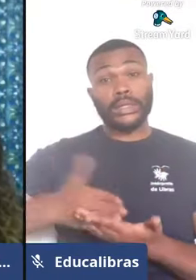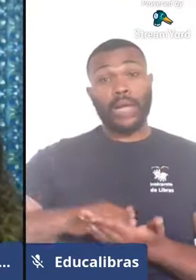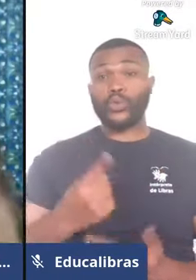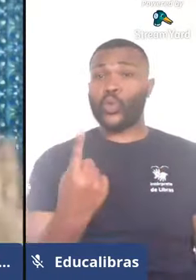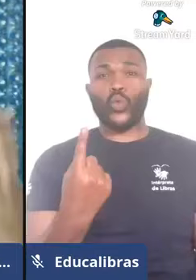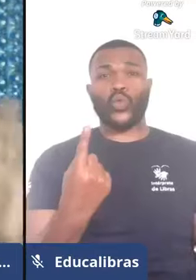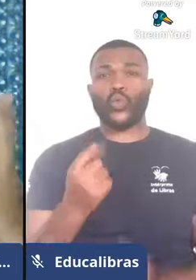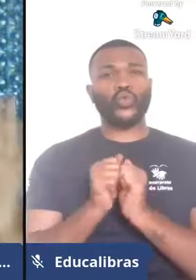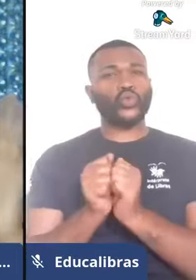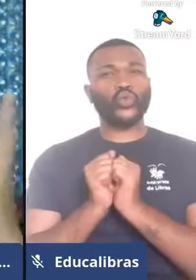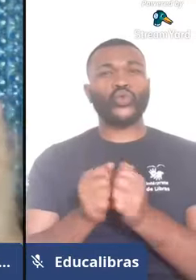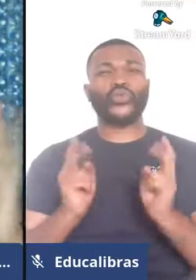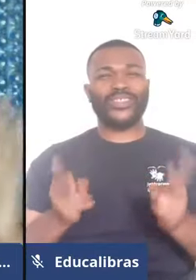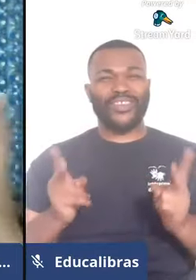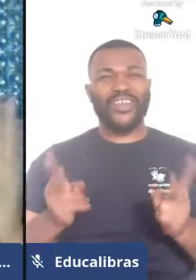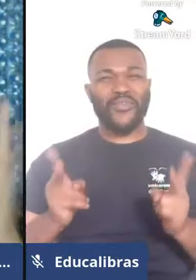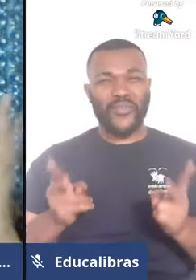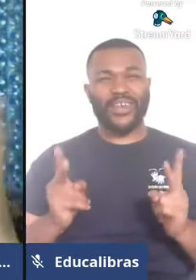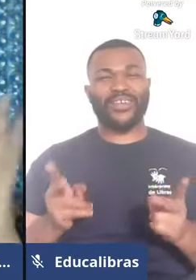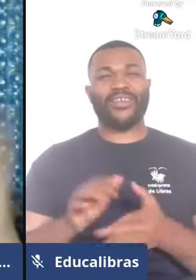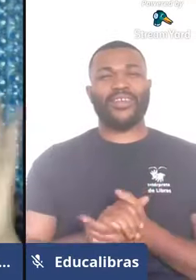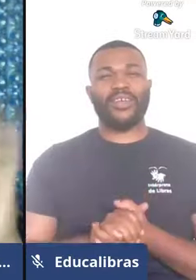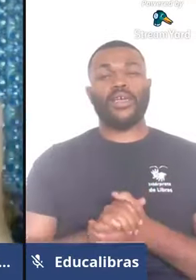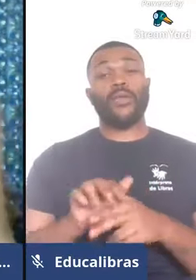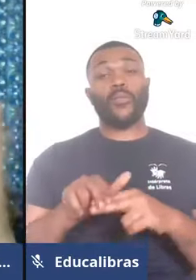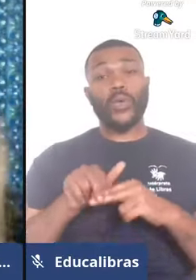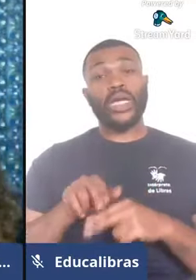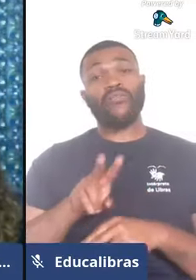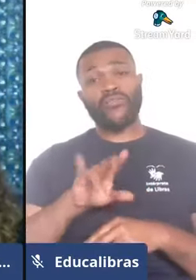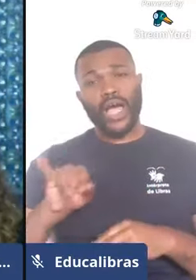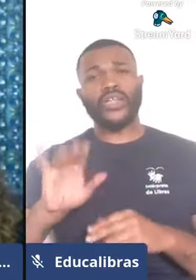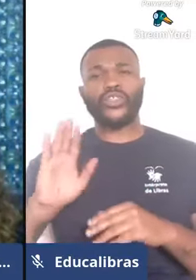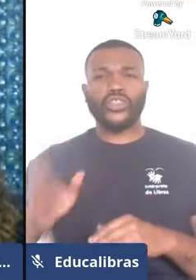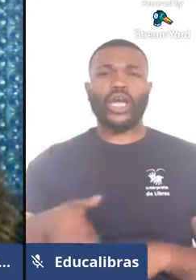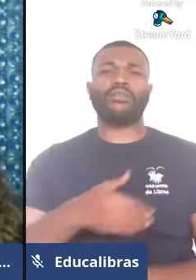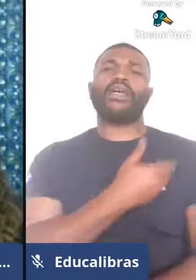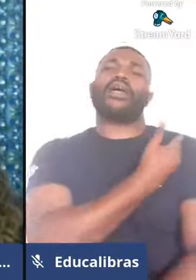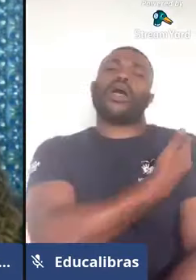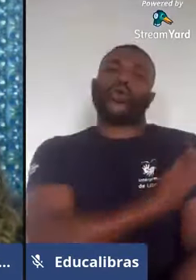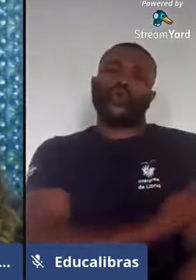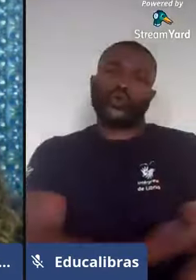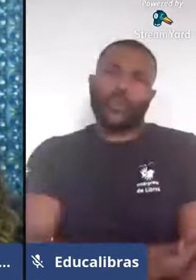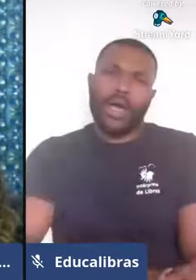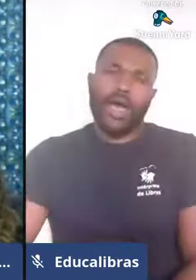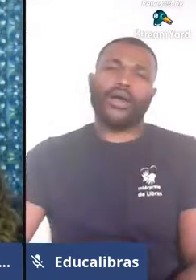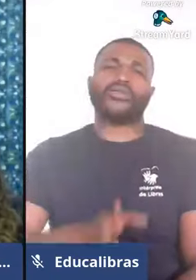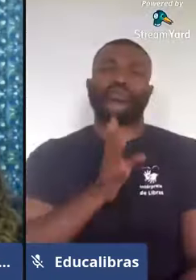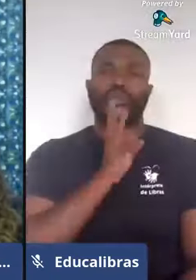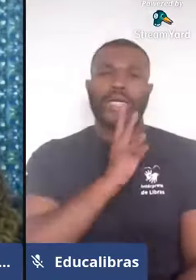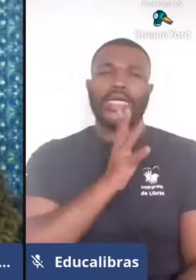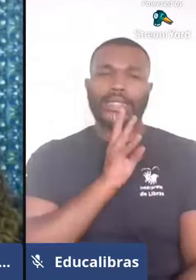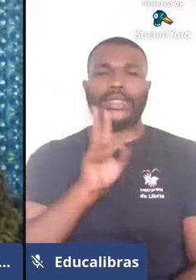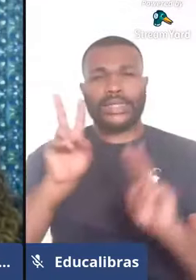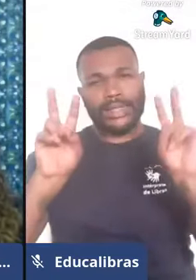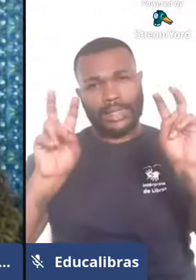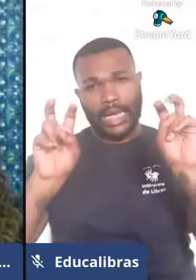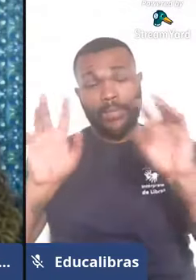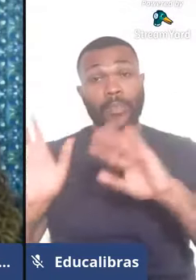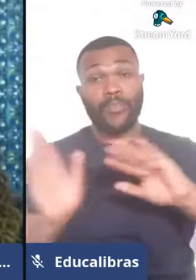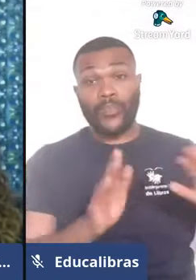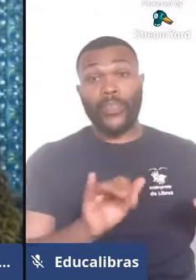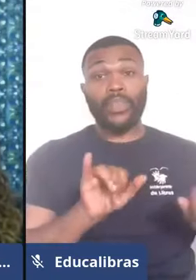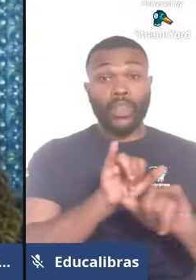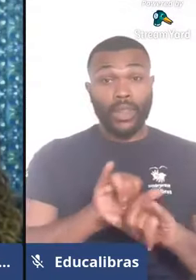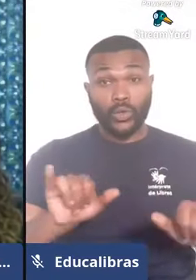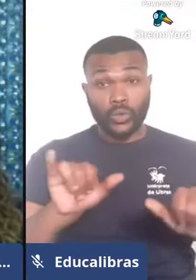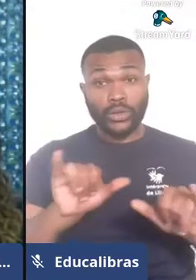gente o tempo inteiro, porque ele vai acompanhando todo o processo. E lembrando só o pessoal que está